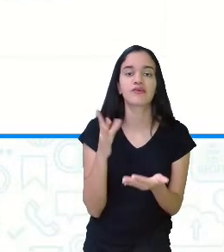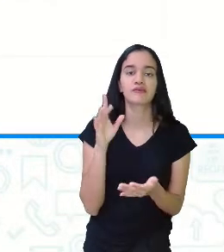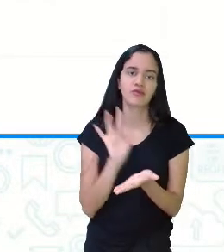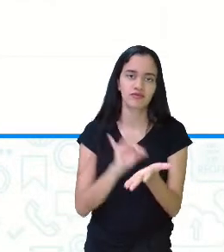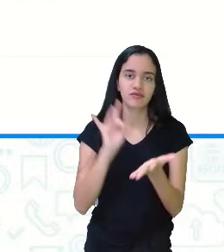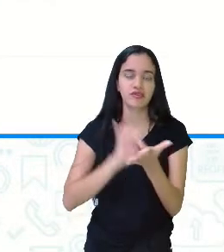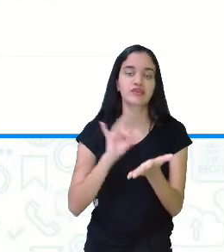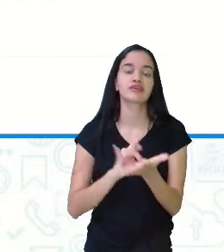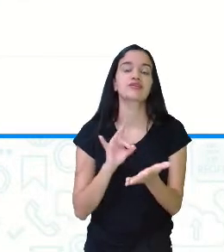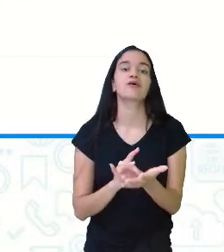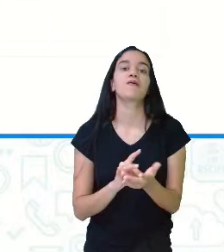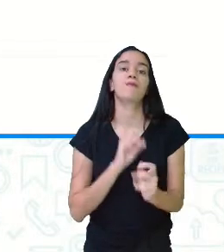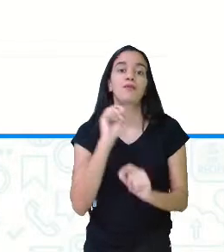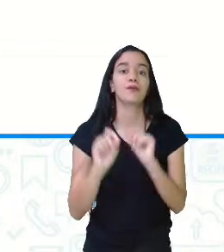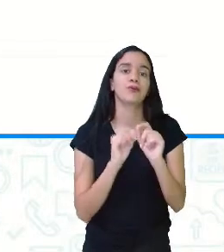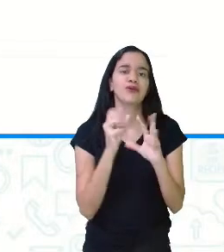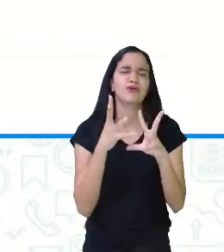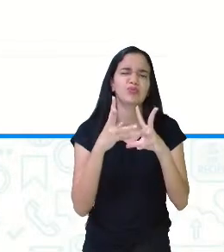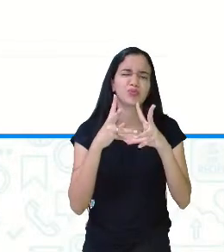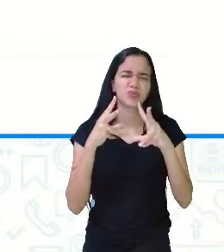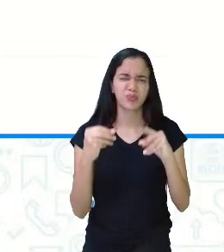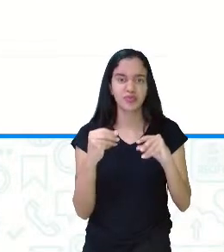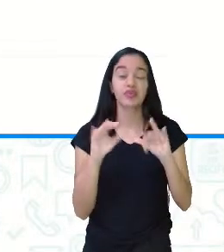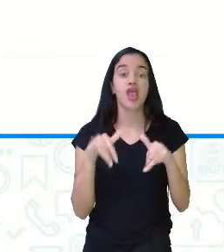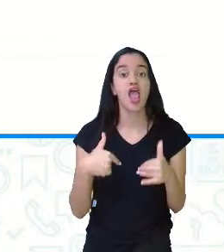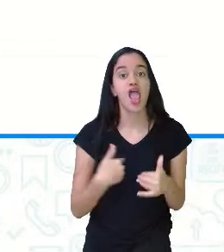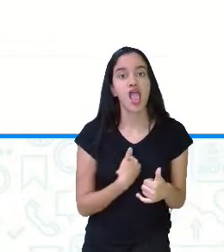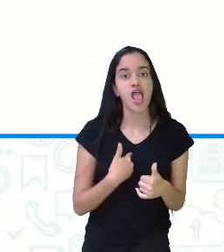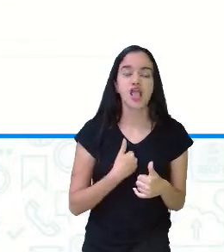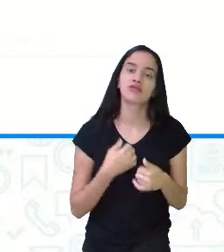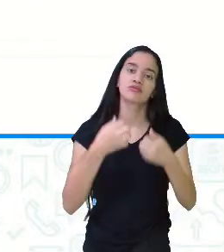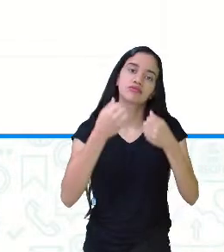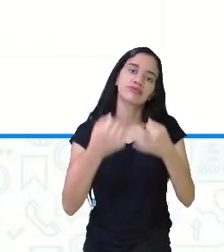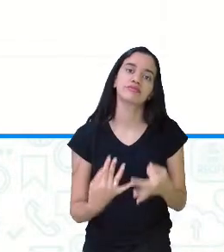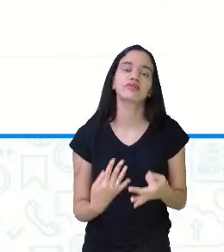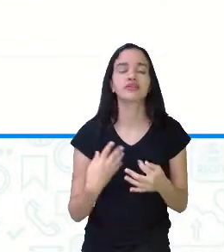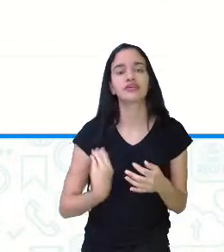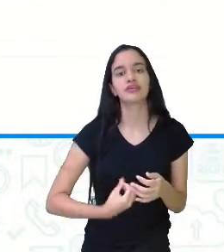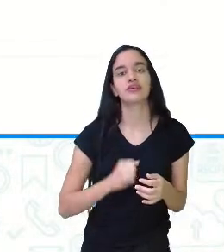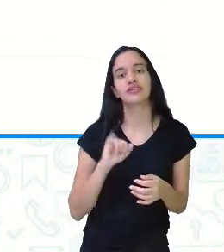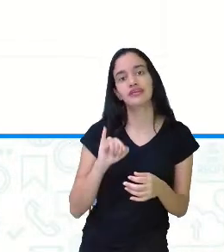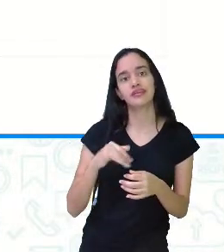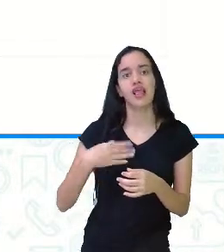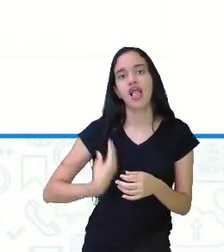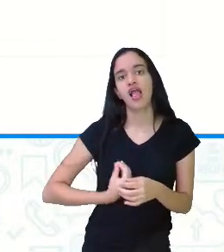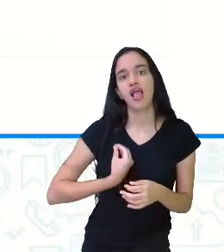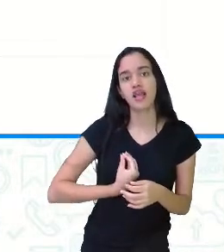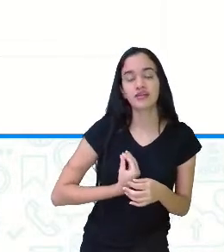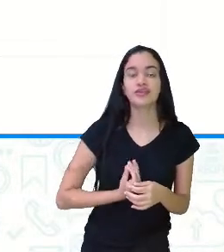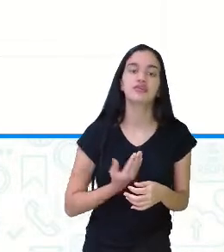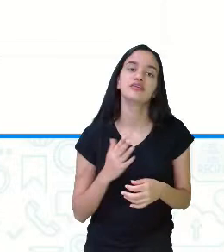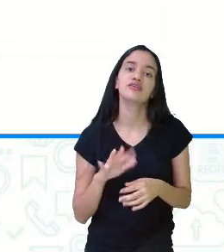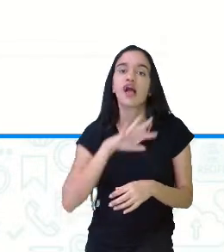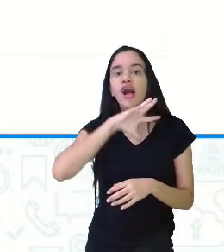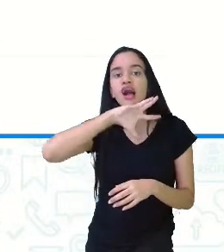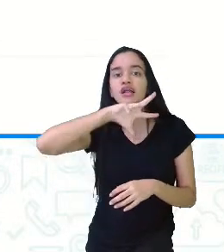aquela questão do apodrecimento. Eu não falei aqui que existem outros animais também que se